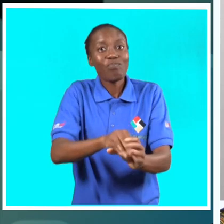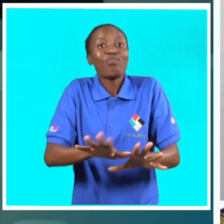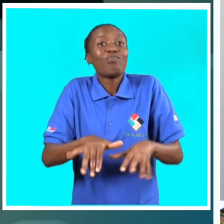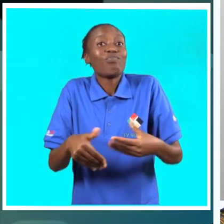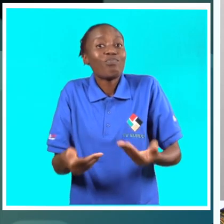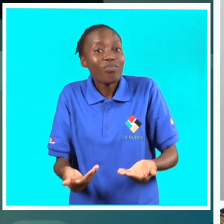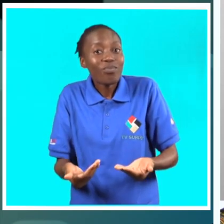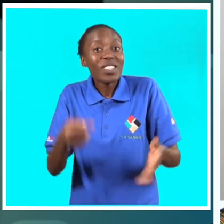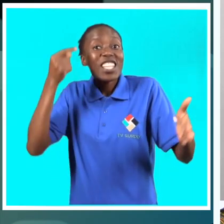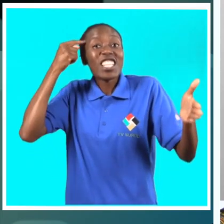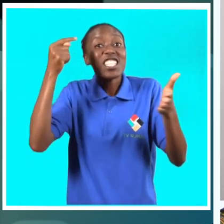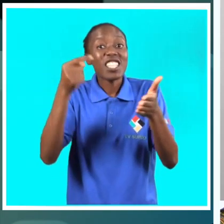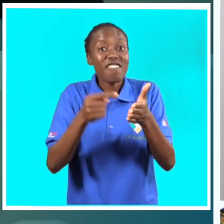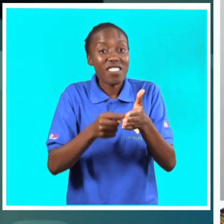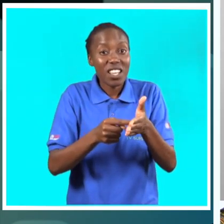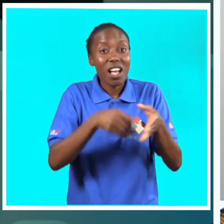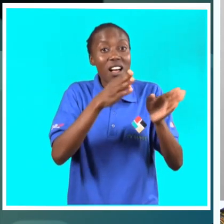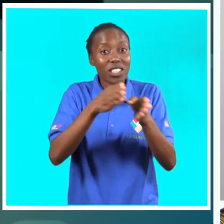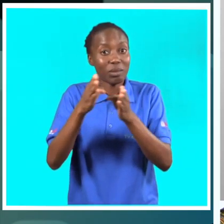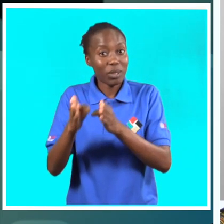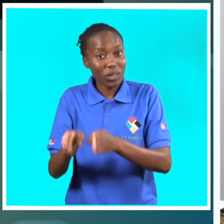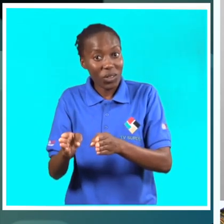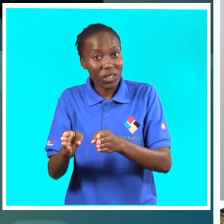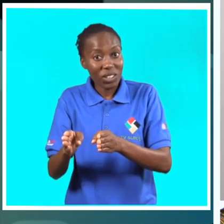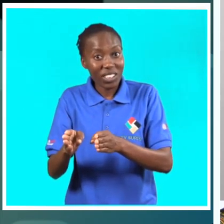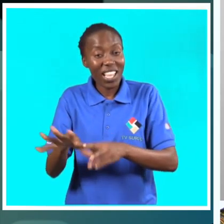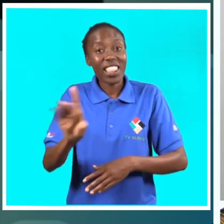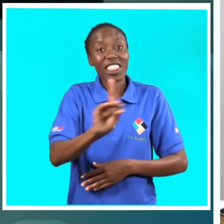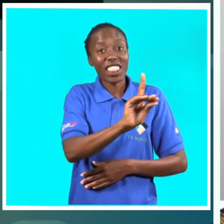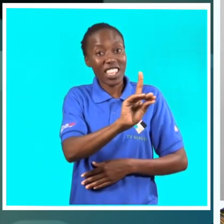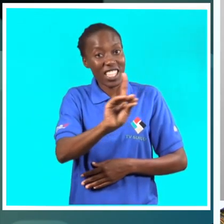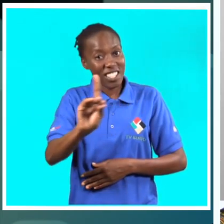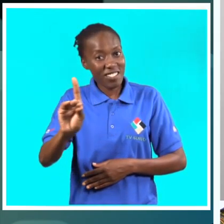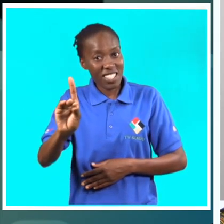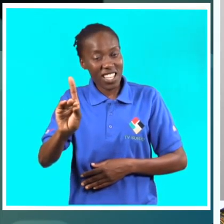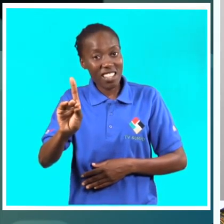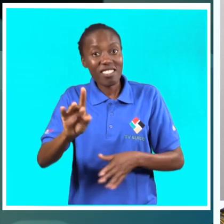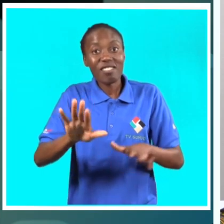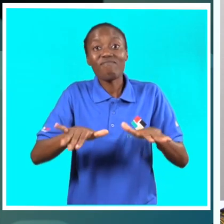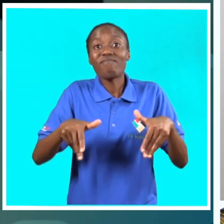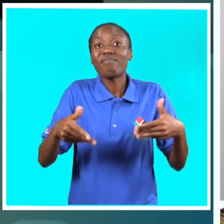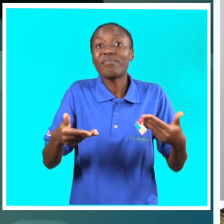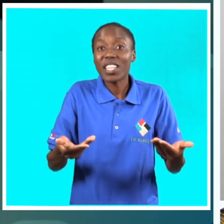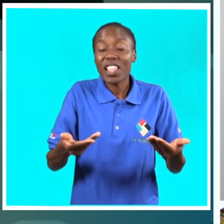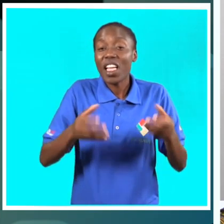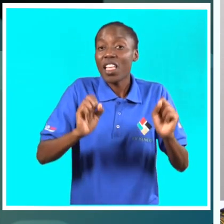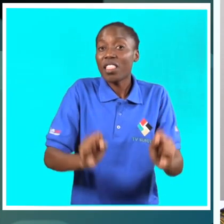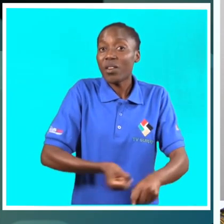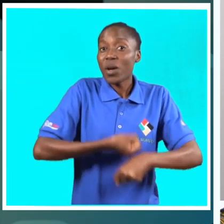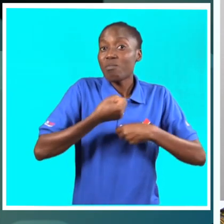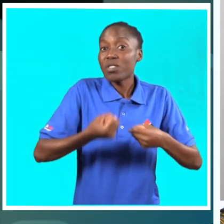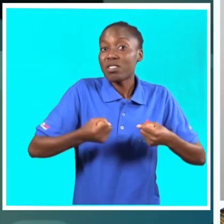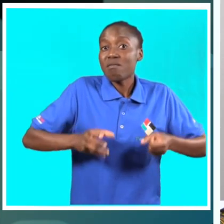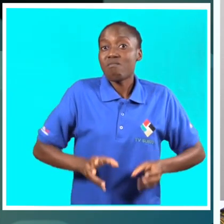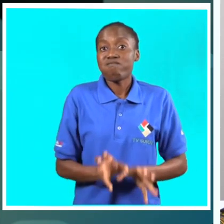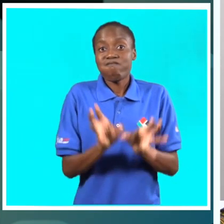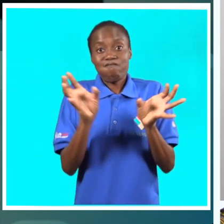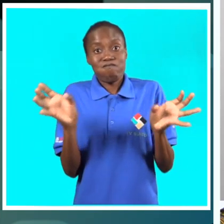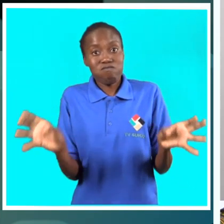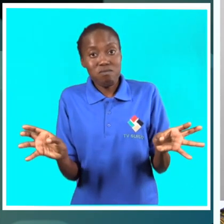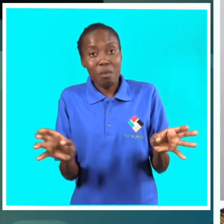Significa que as pessoas que têm essa deficiência não devem ser excluídas nas oportunidades